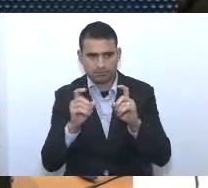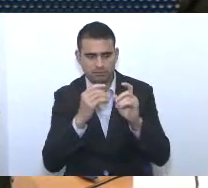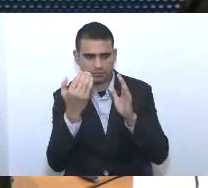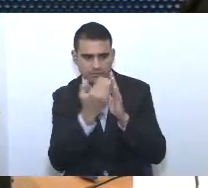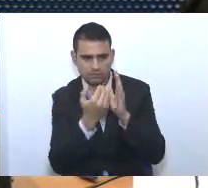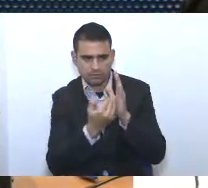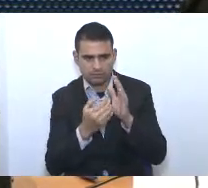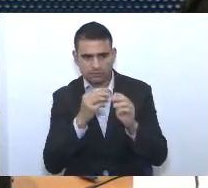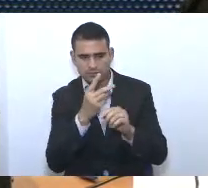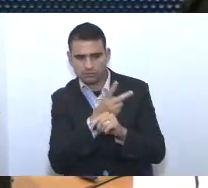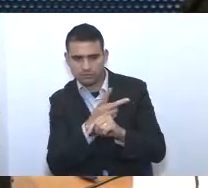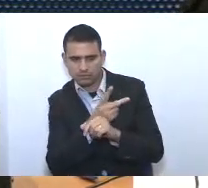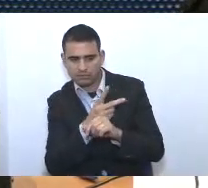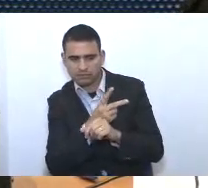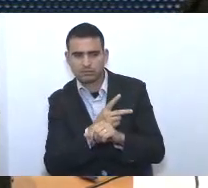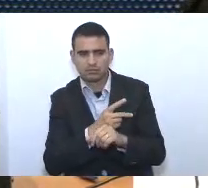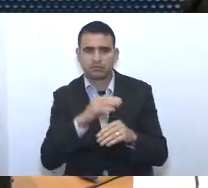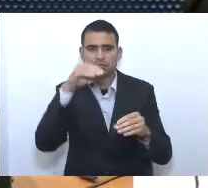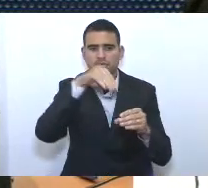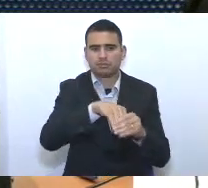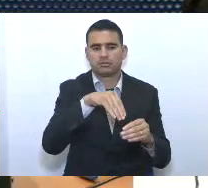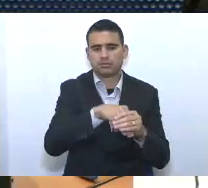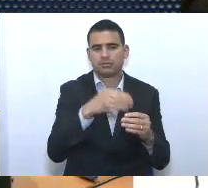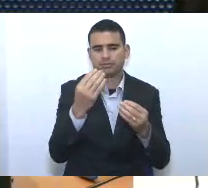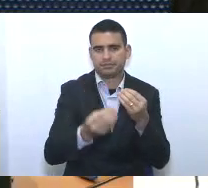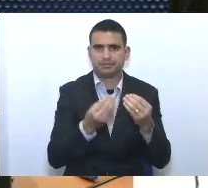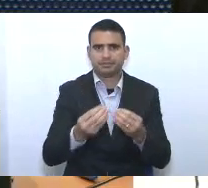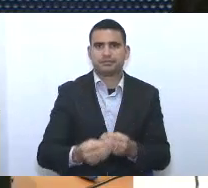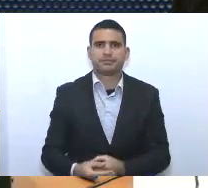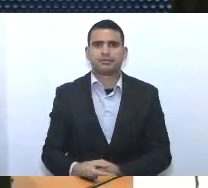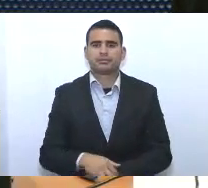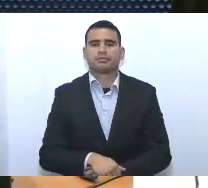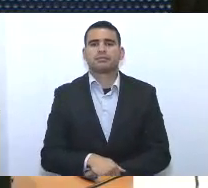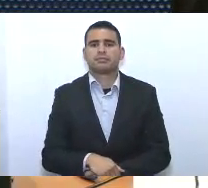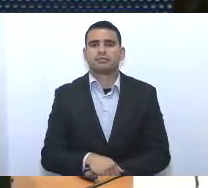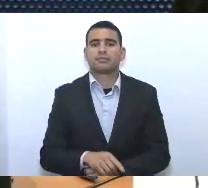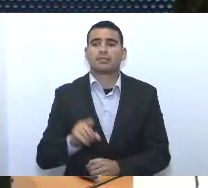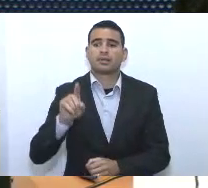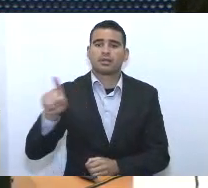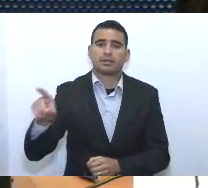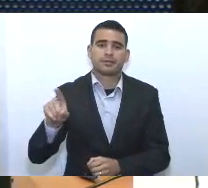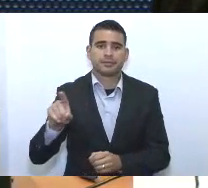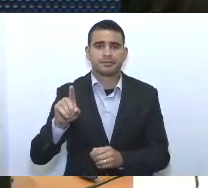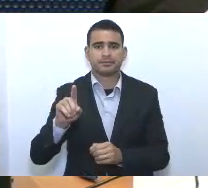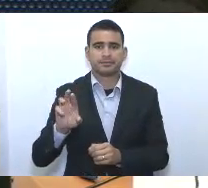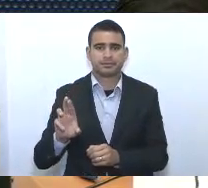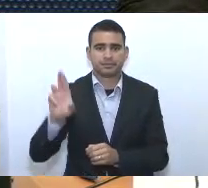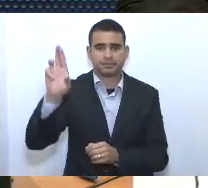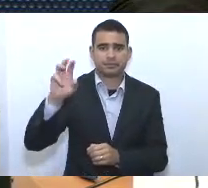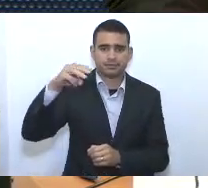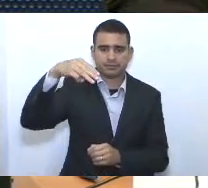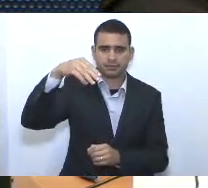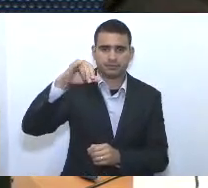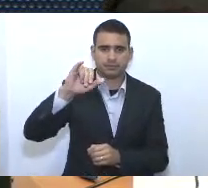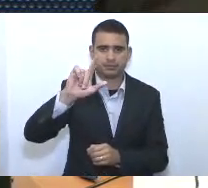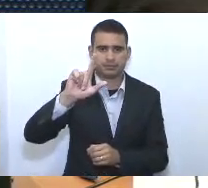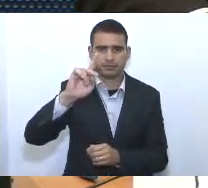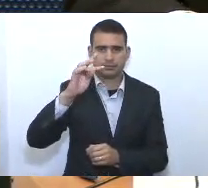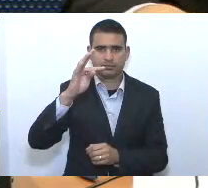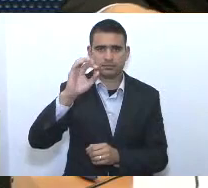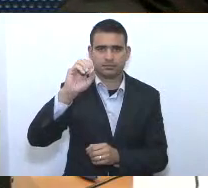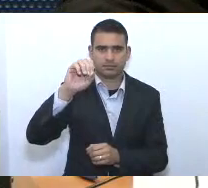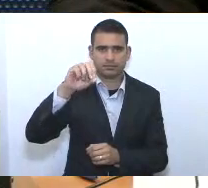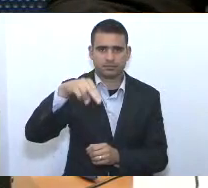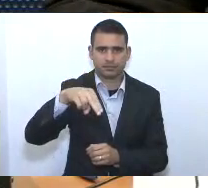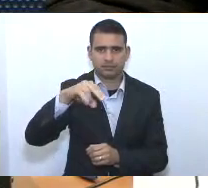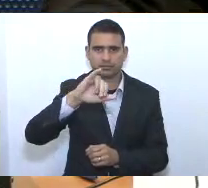fazer menção ao nosso diretor, ao Milton José da Silva, que promove a representação jurídica do